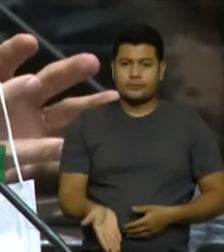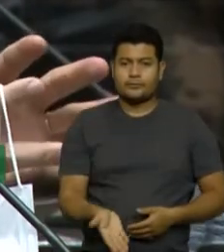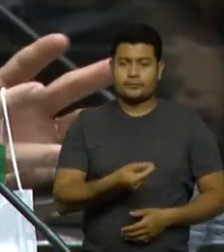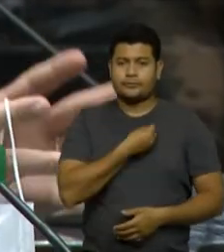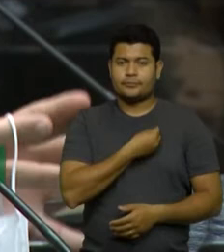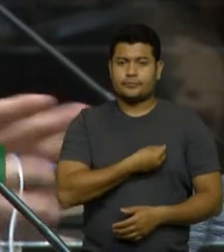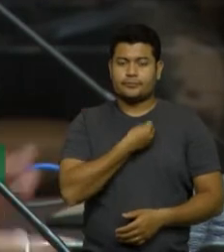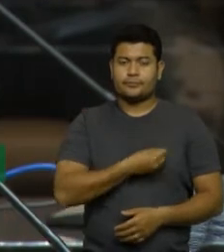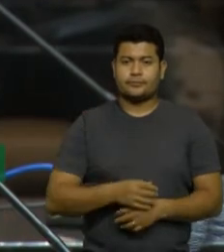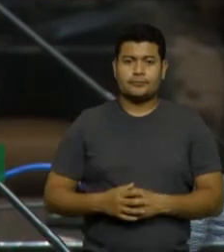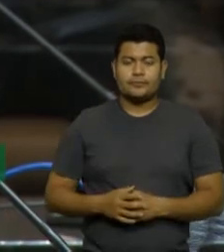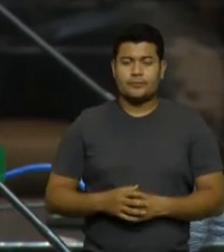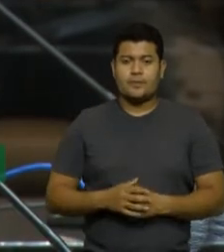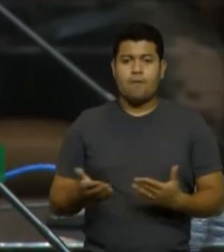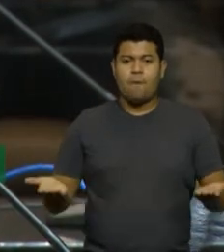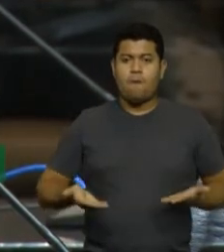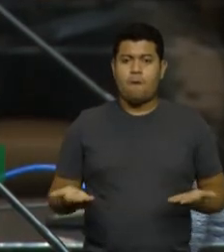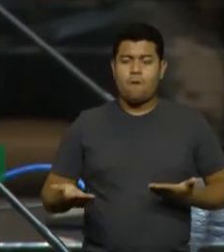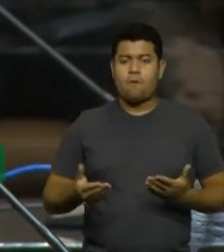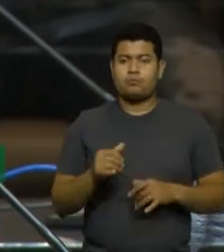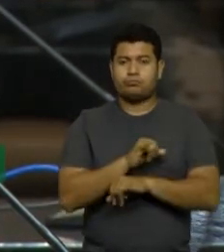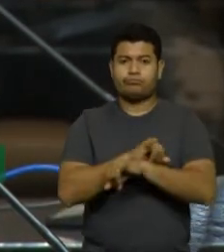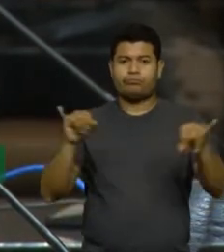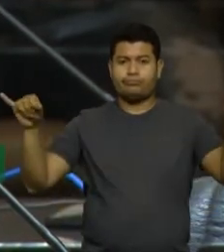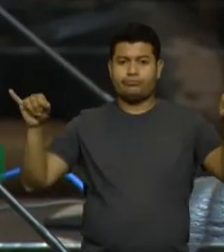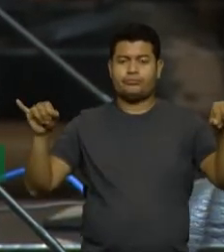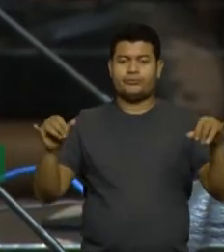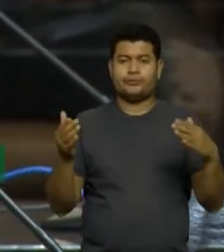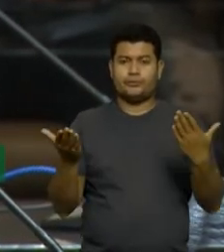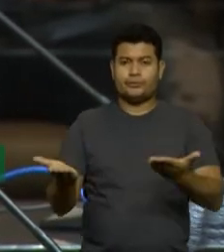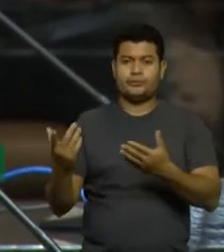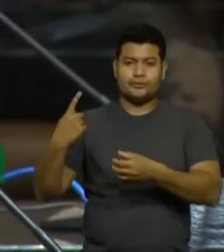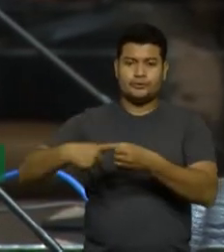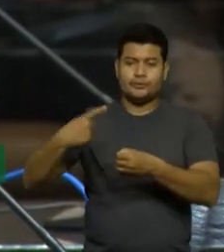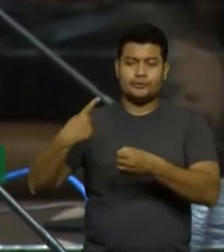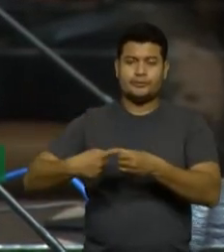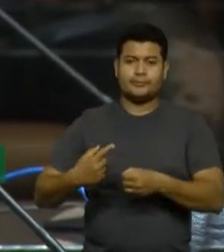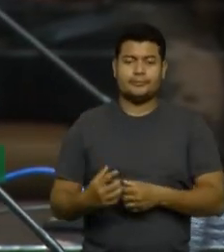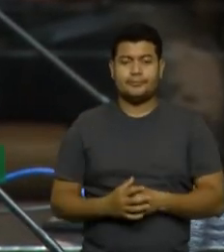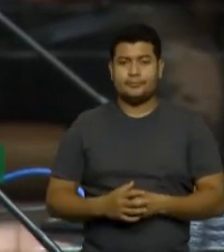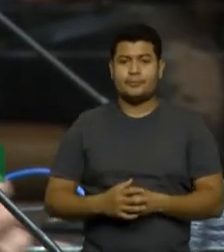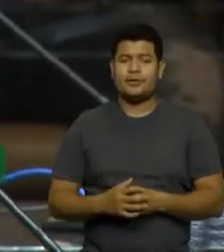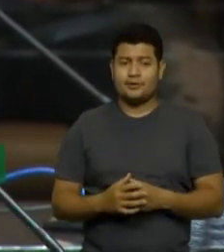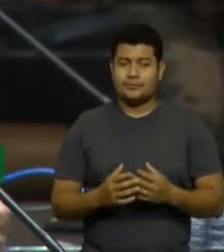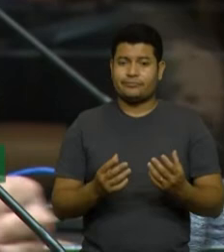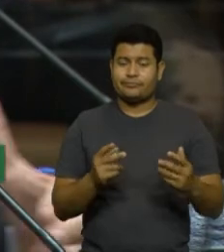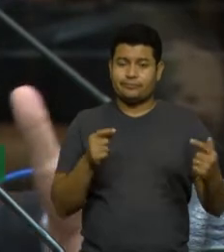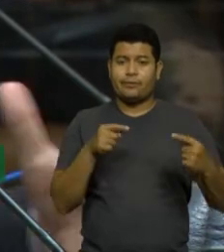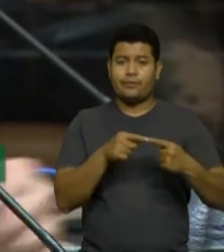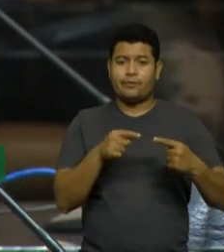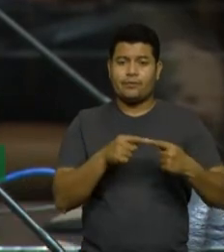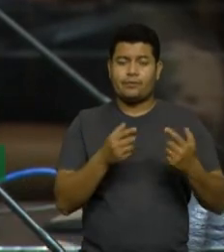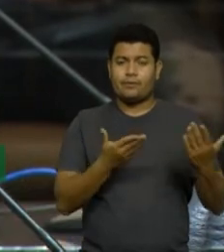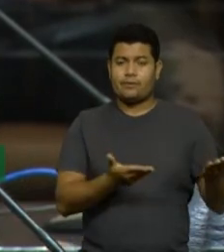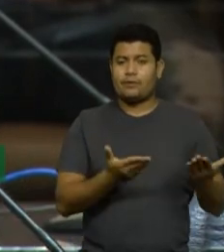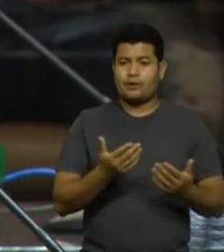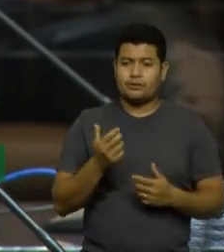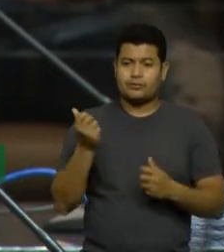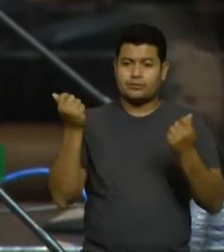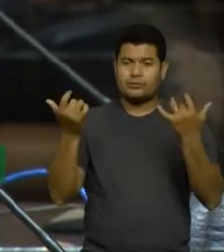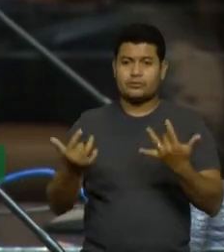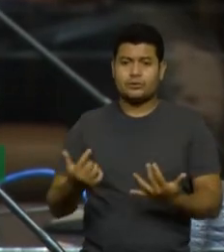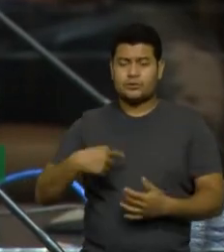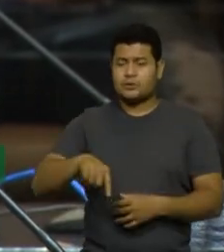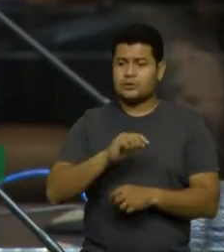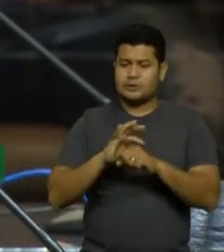por divulgar o município e, de fato, como foi dito, nós vivemos uma pandemia que nos